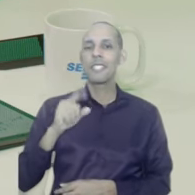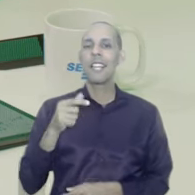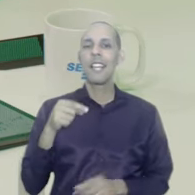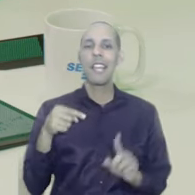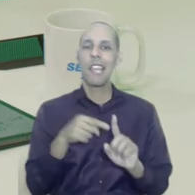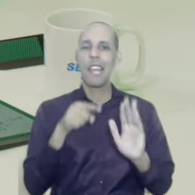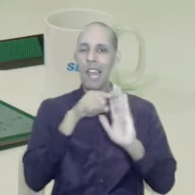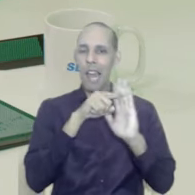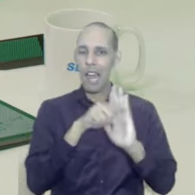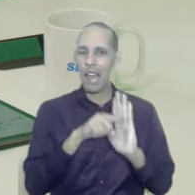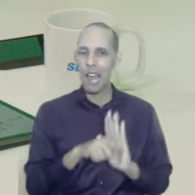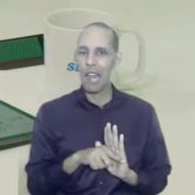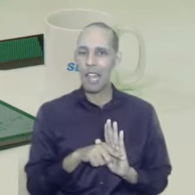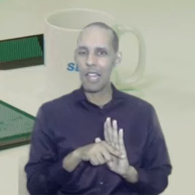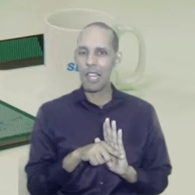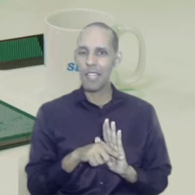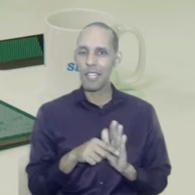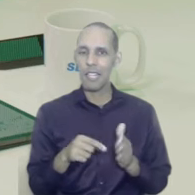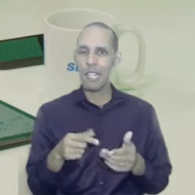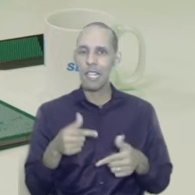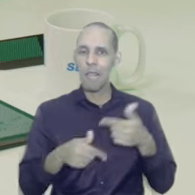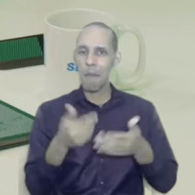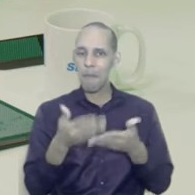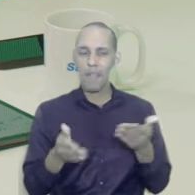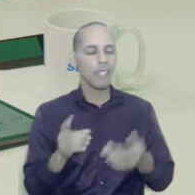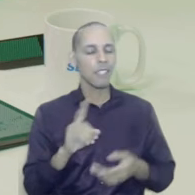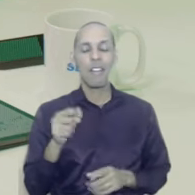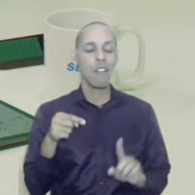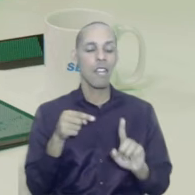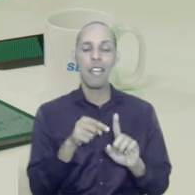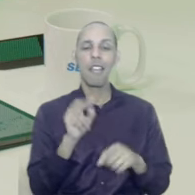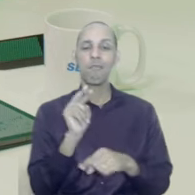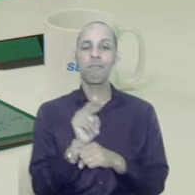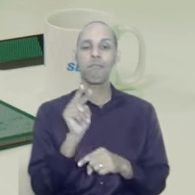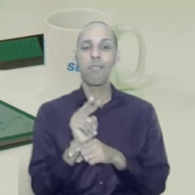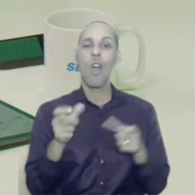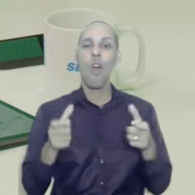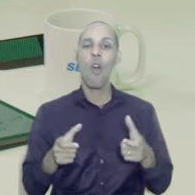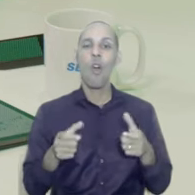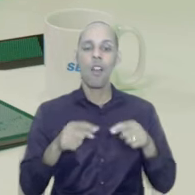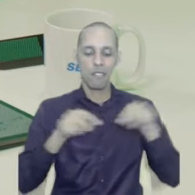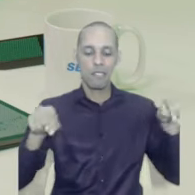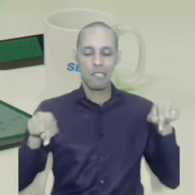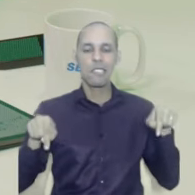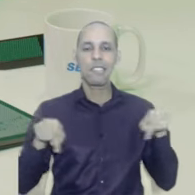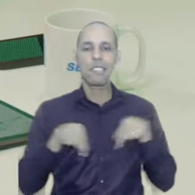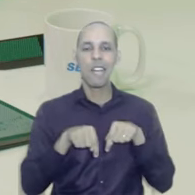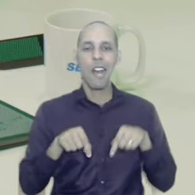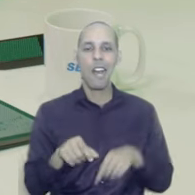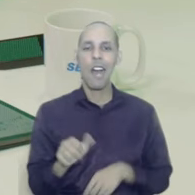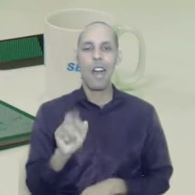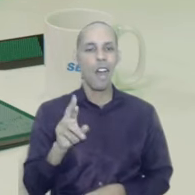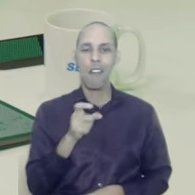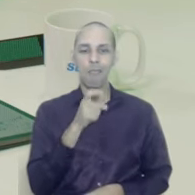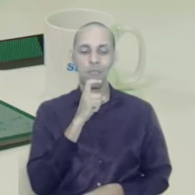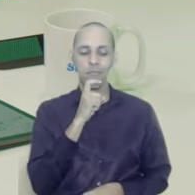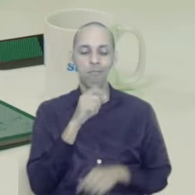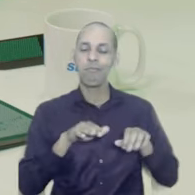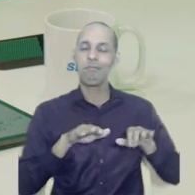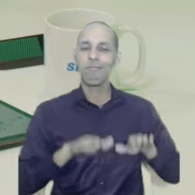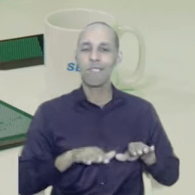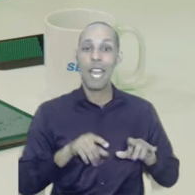o analista fica no ar condicionado acompanhando ao invés de ter que ir visitar ele vai visitar quando a gente identifica um